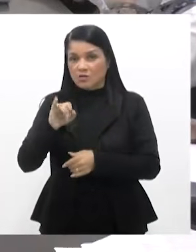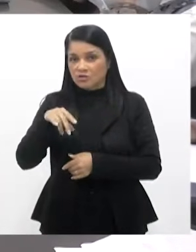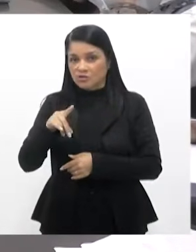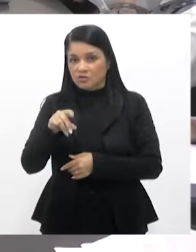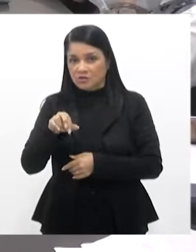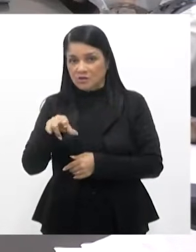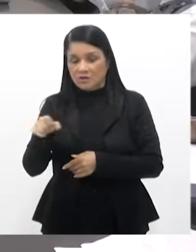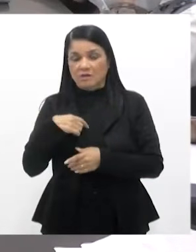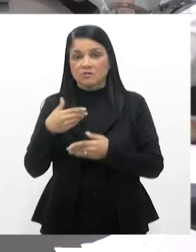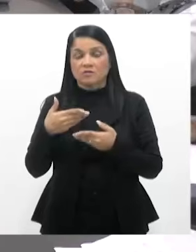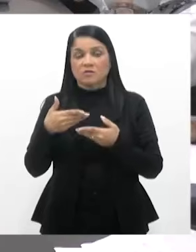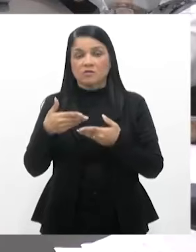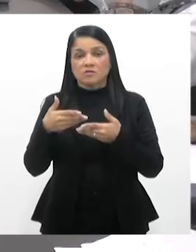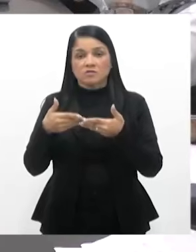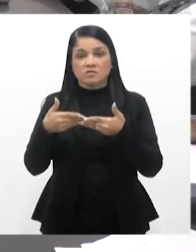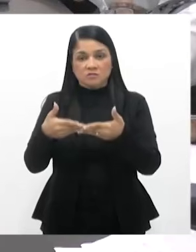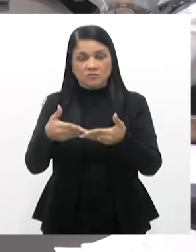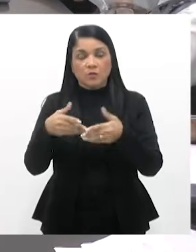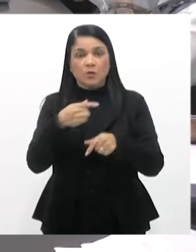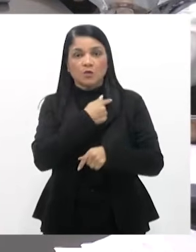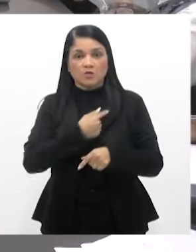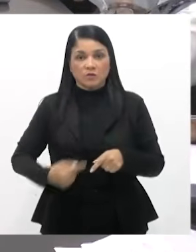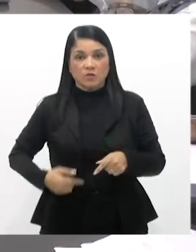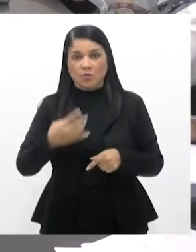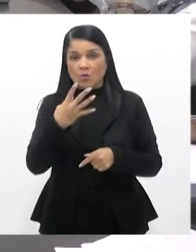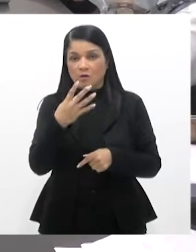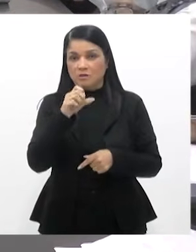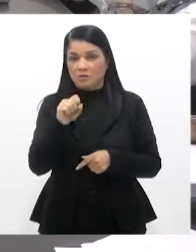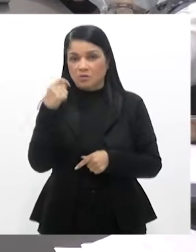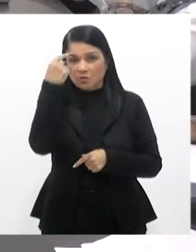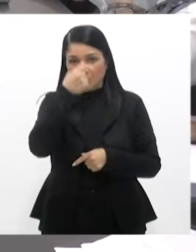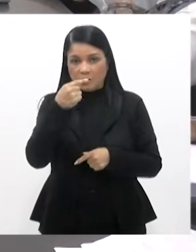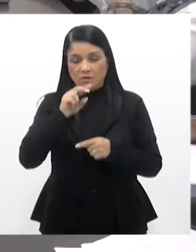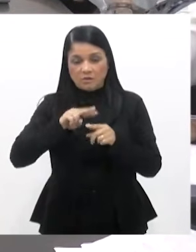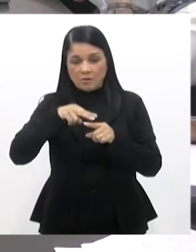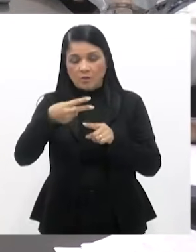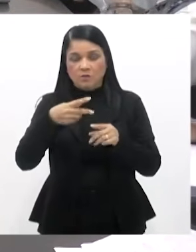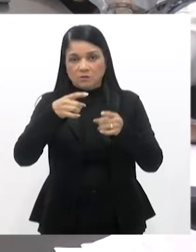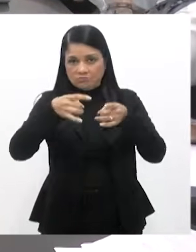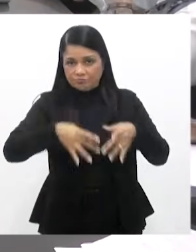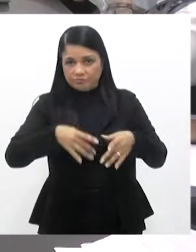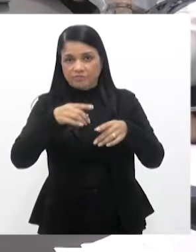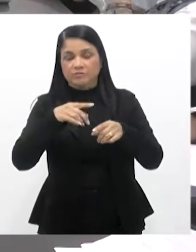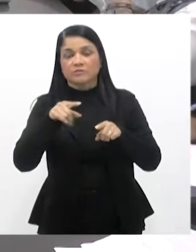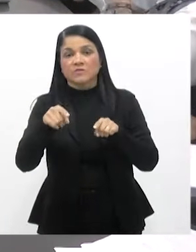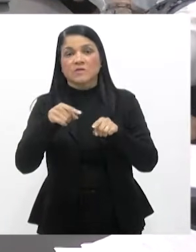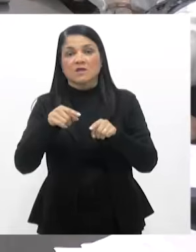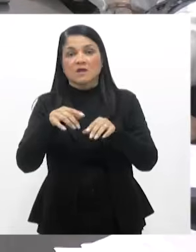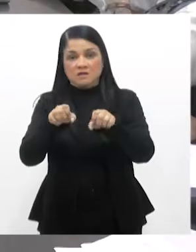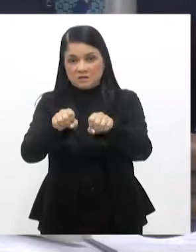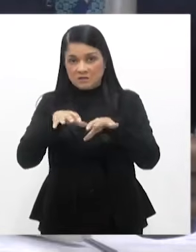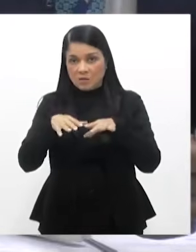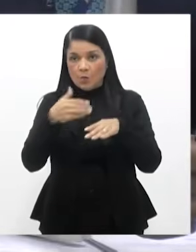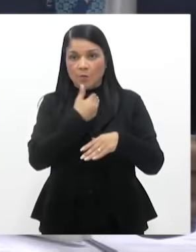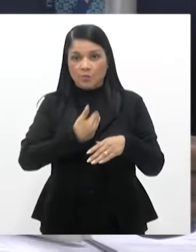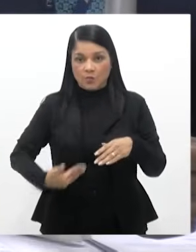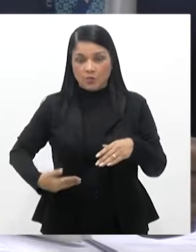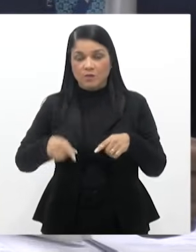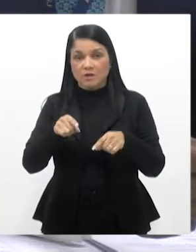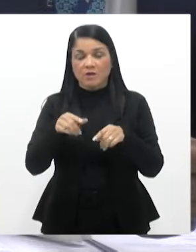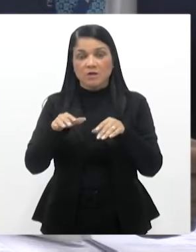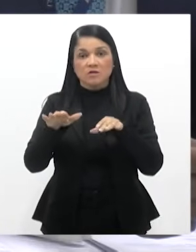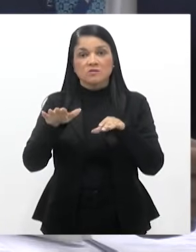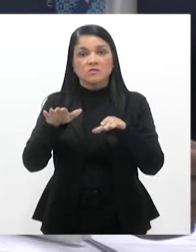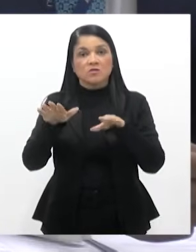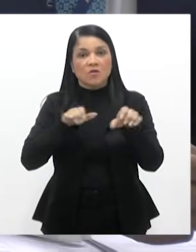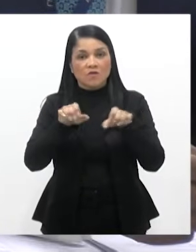pelo governador em exercício em até 48 horas após a vacância. E será realizada em sessão pública ordinária, especialmente convocada para